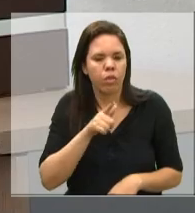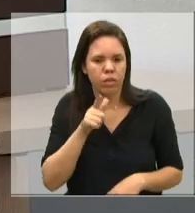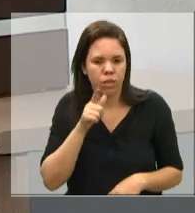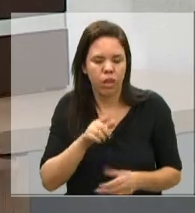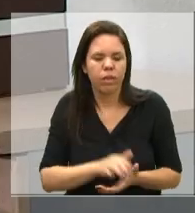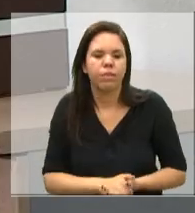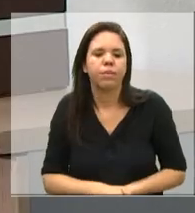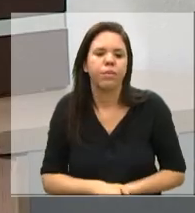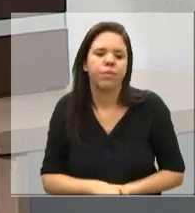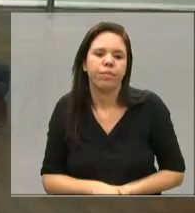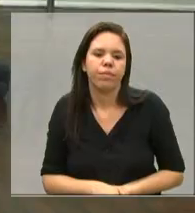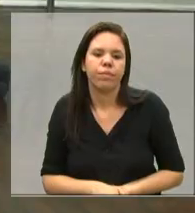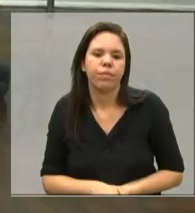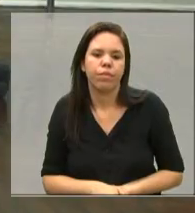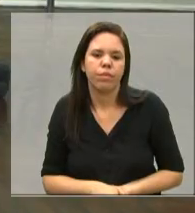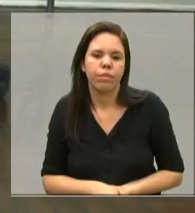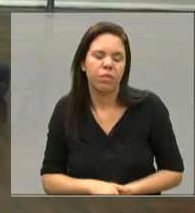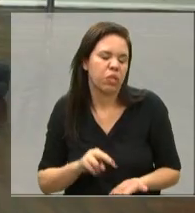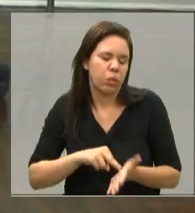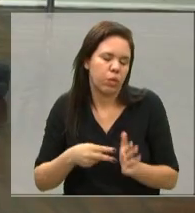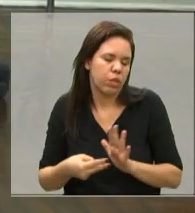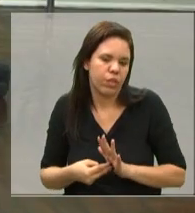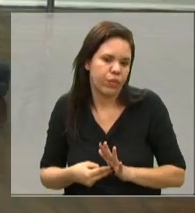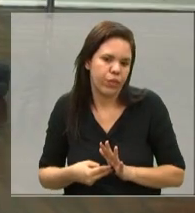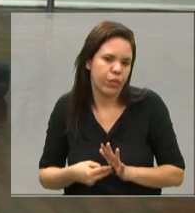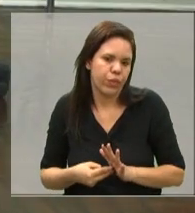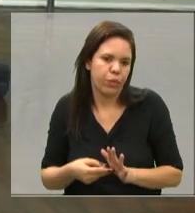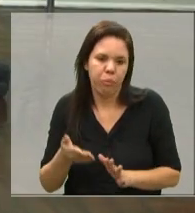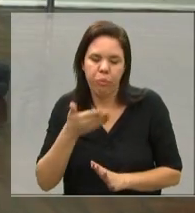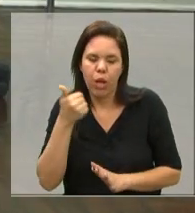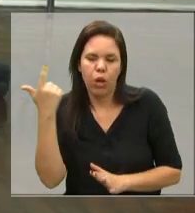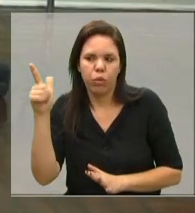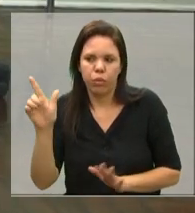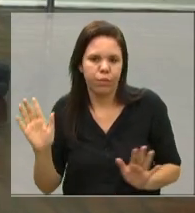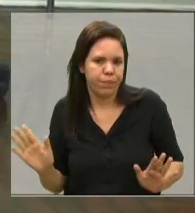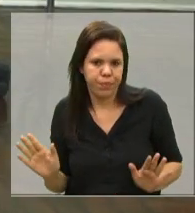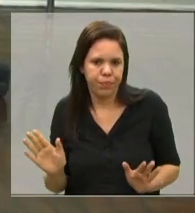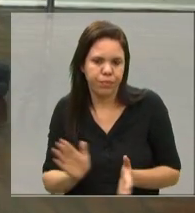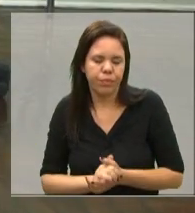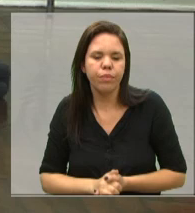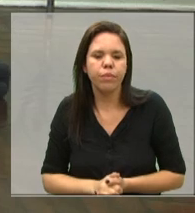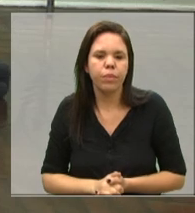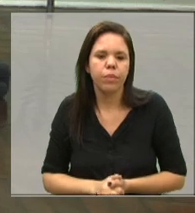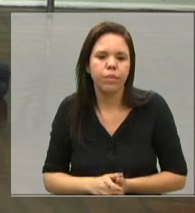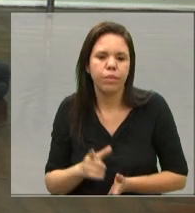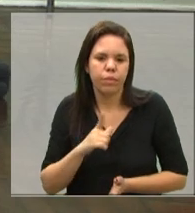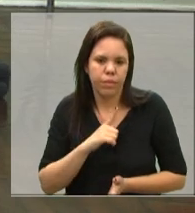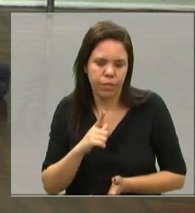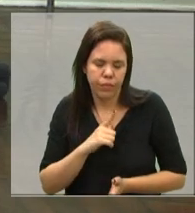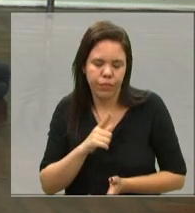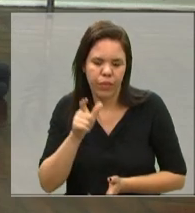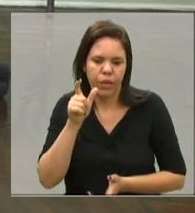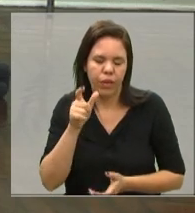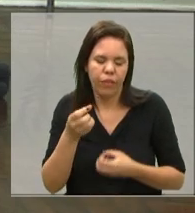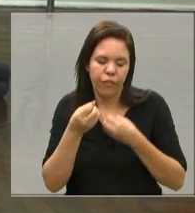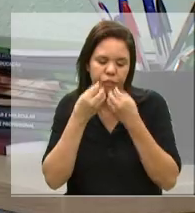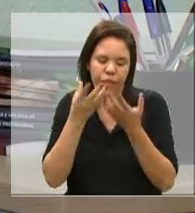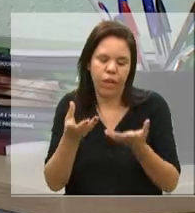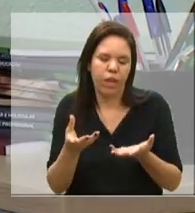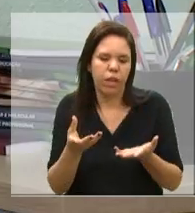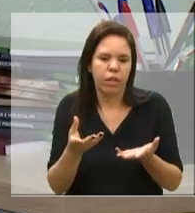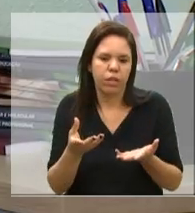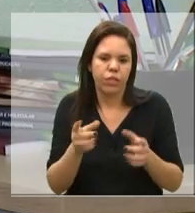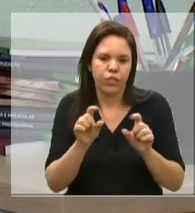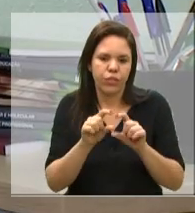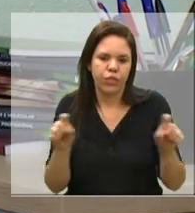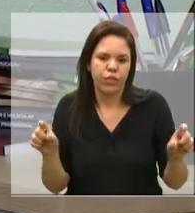negociar. negociação. Mas assim, não significa que um seja melhor que o outro, não é isso. Tem uma fala interessante, uma